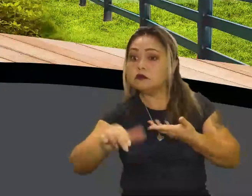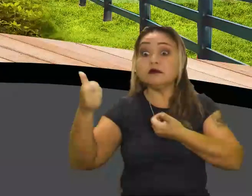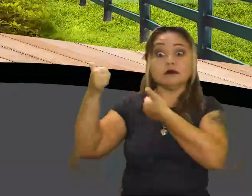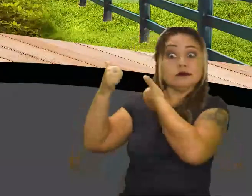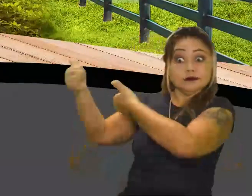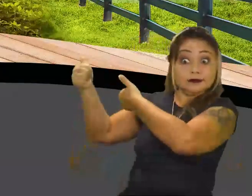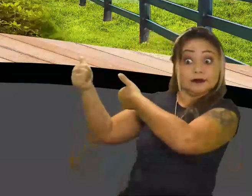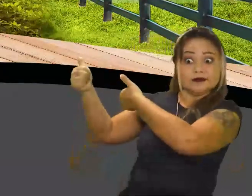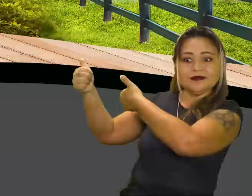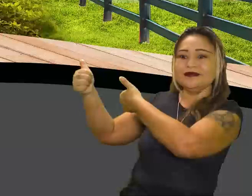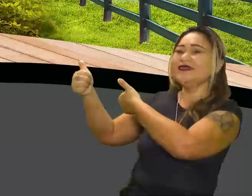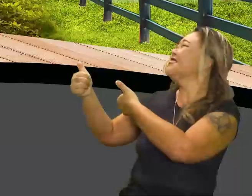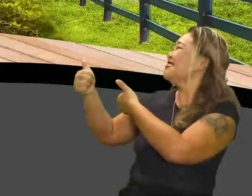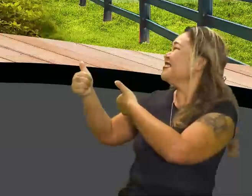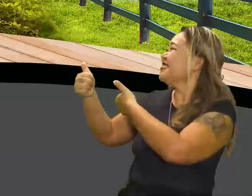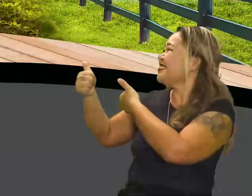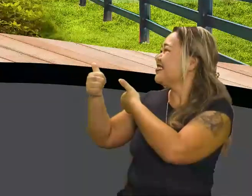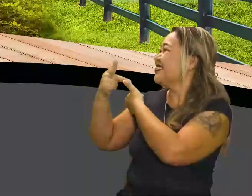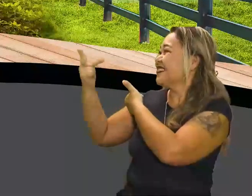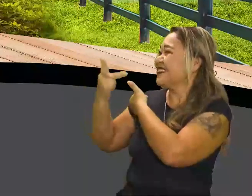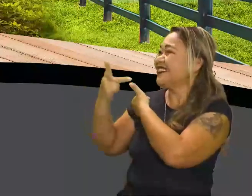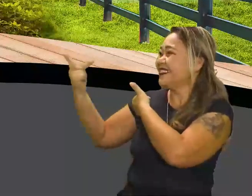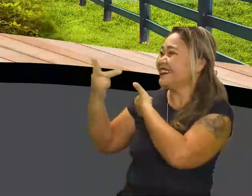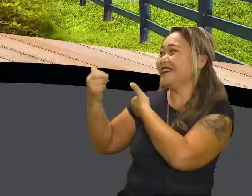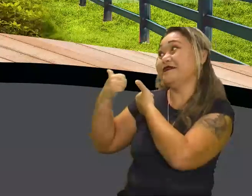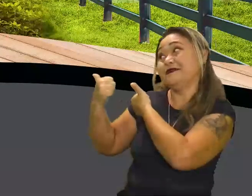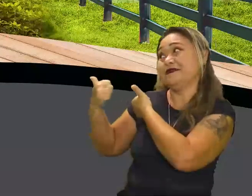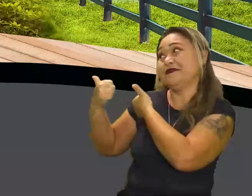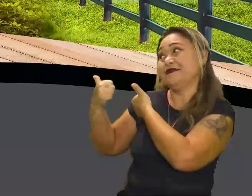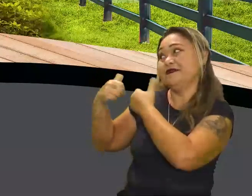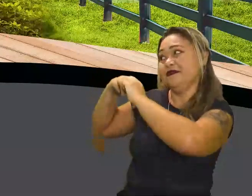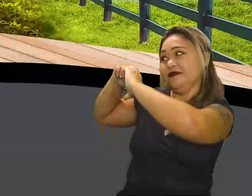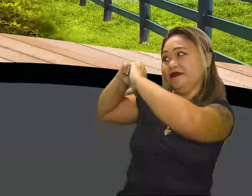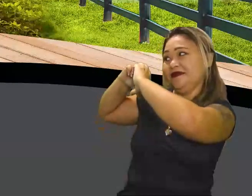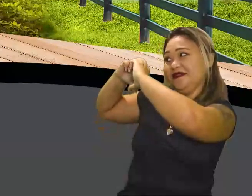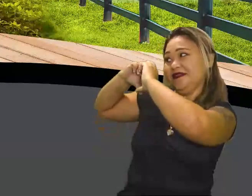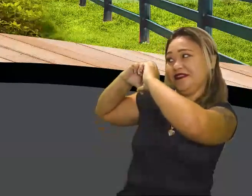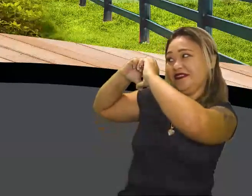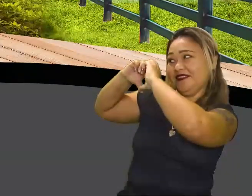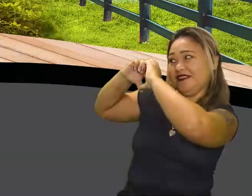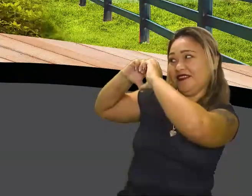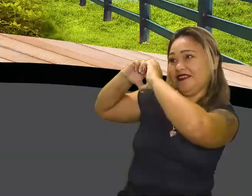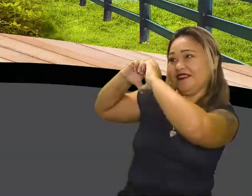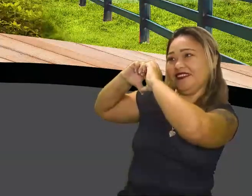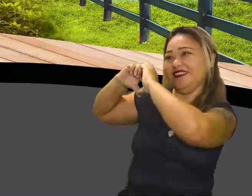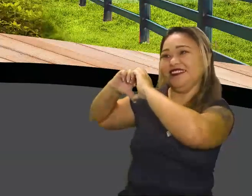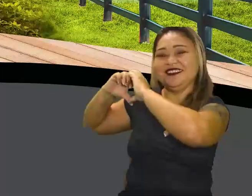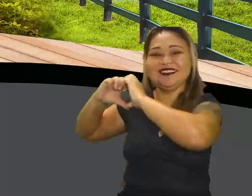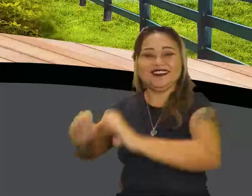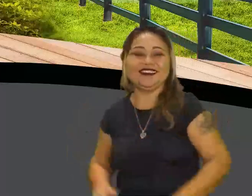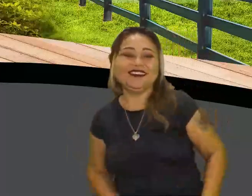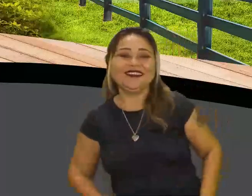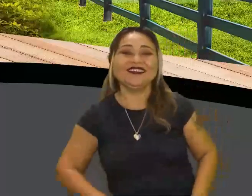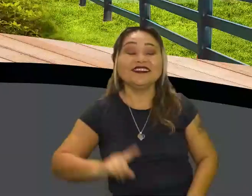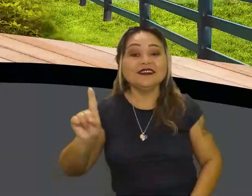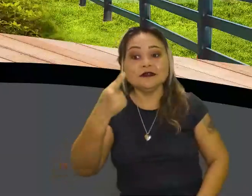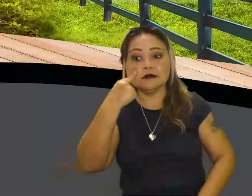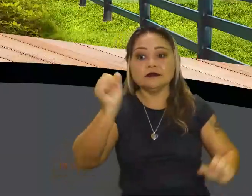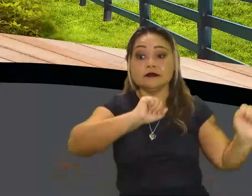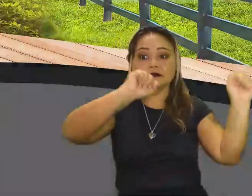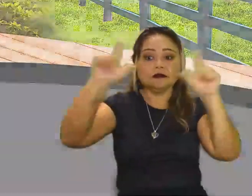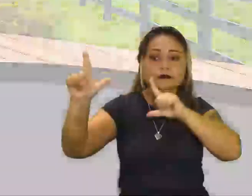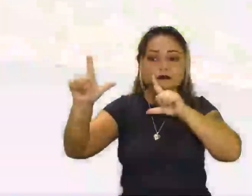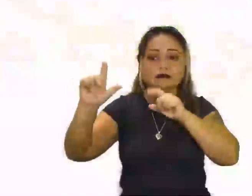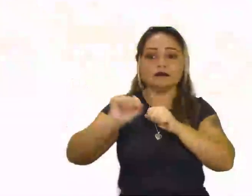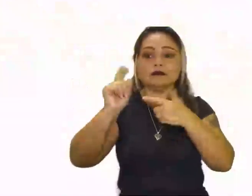professora Adelina? Nós. É um coraçãozinho. Oh, meu Deus do céu. De olho na tela,